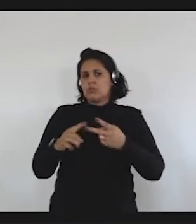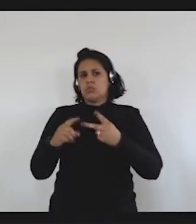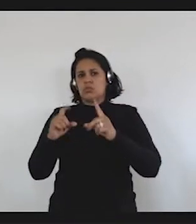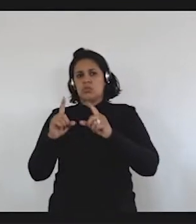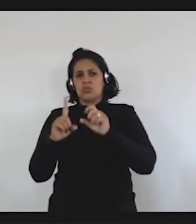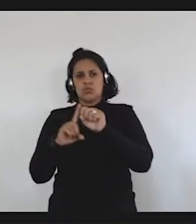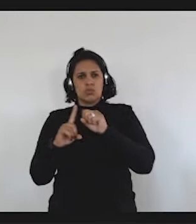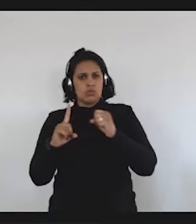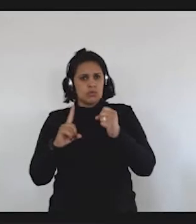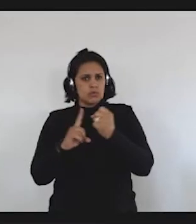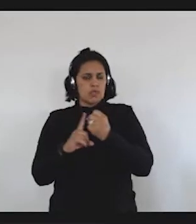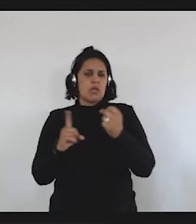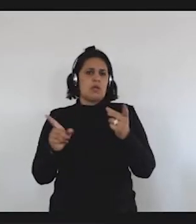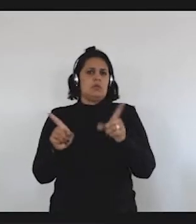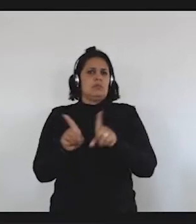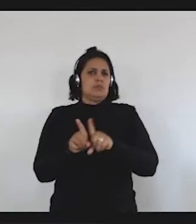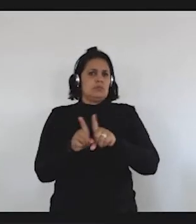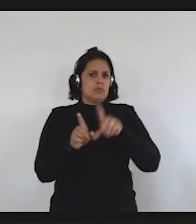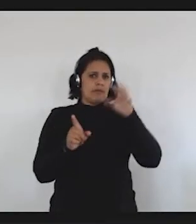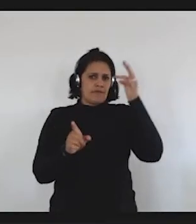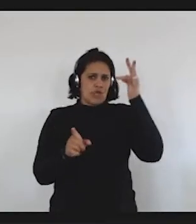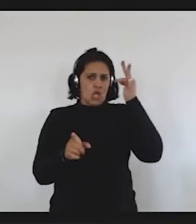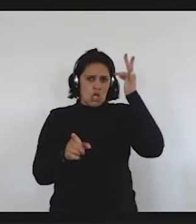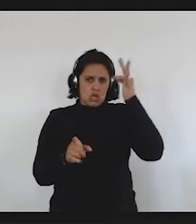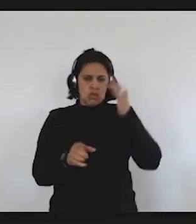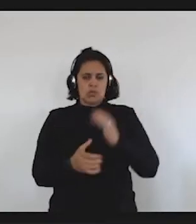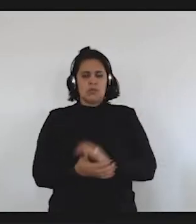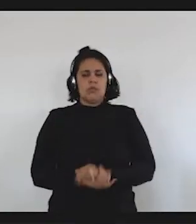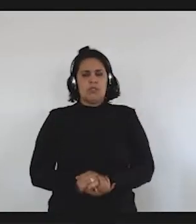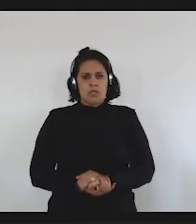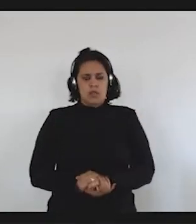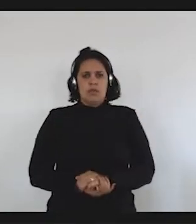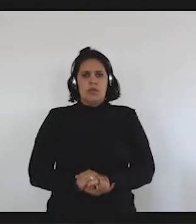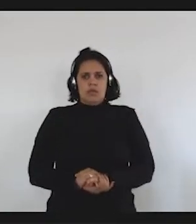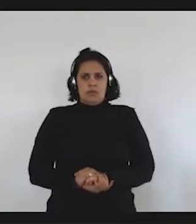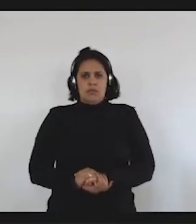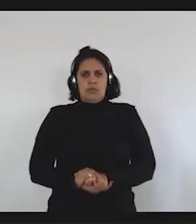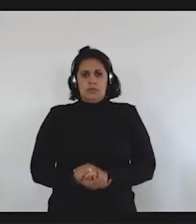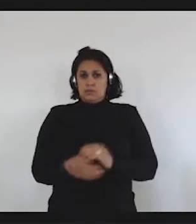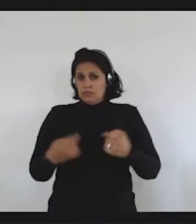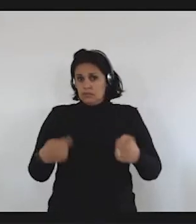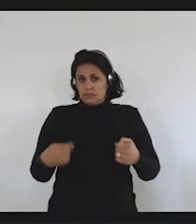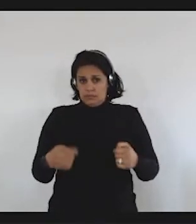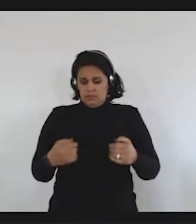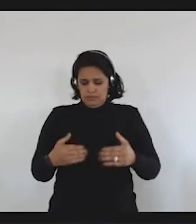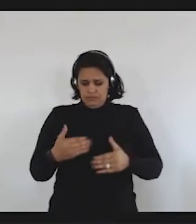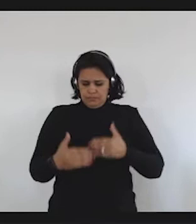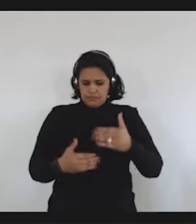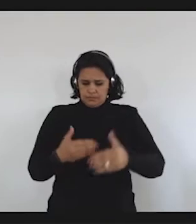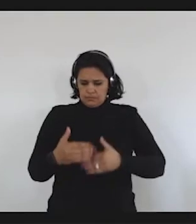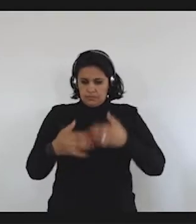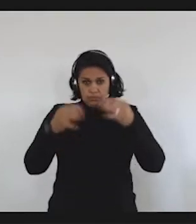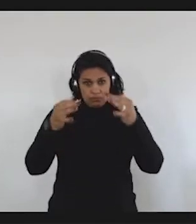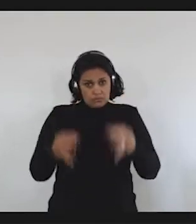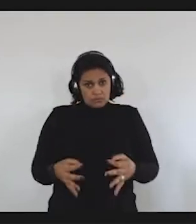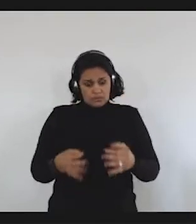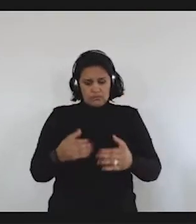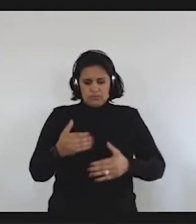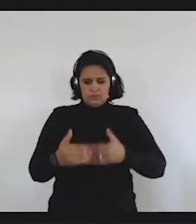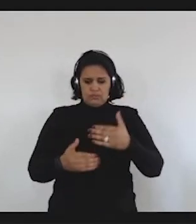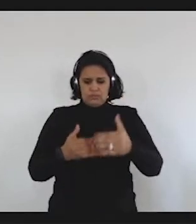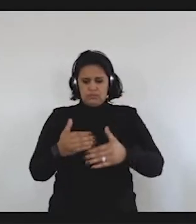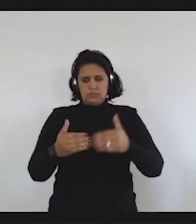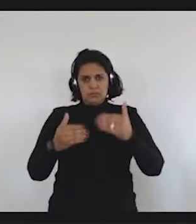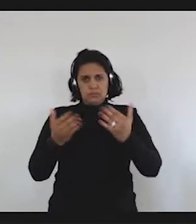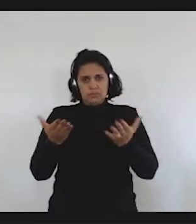Naturalmente, para que haja um processo justo, para que haja um processo equilibrado, para